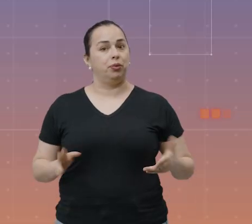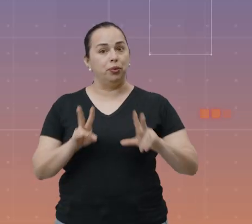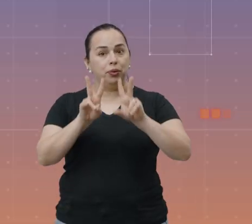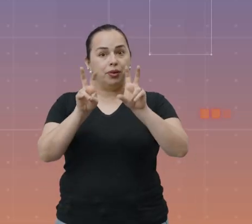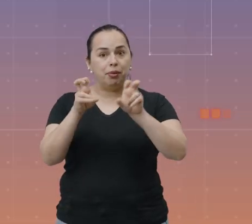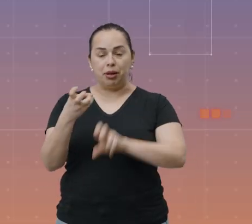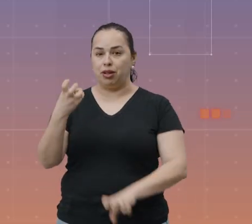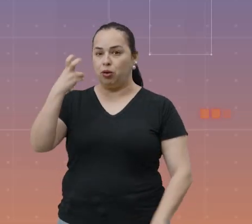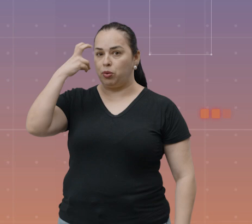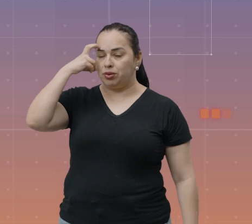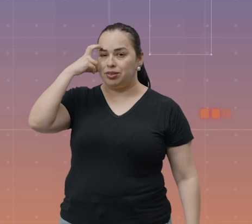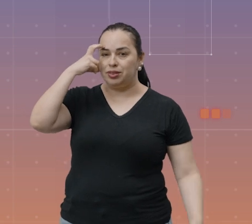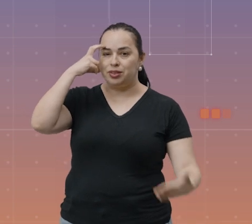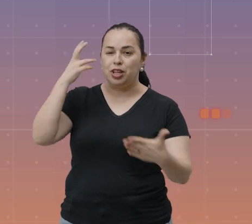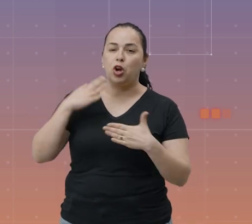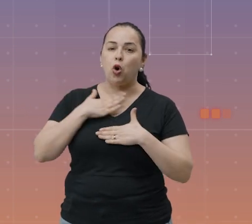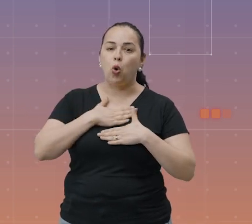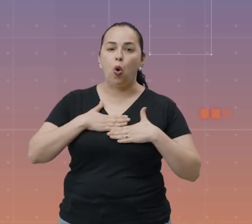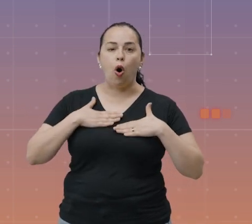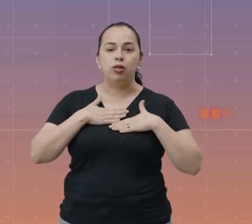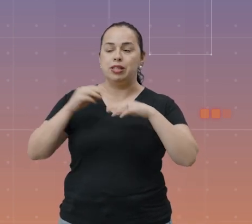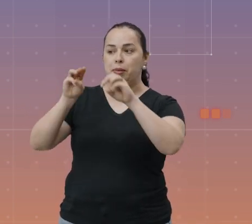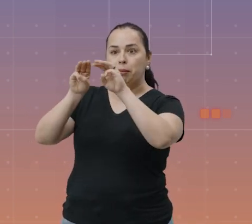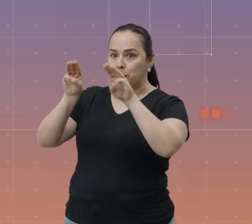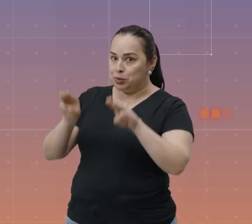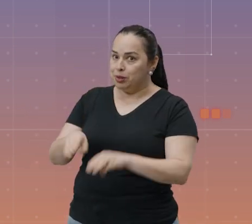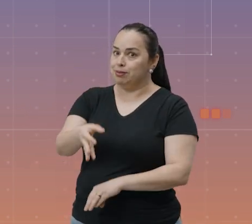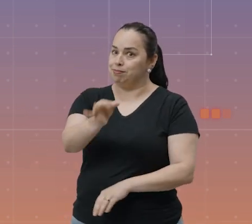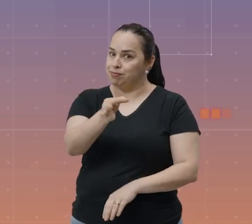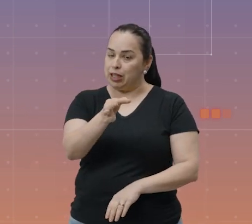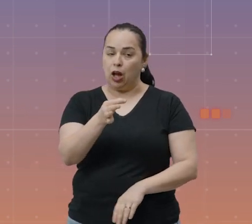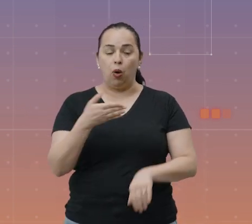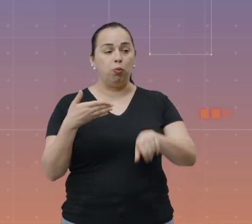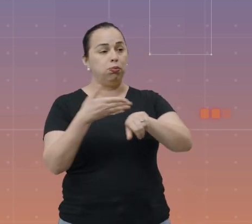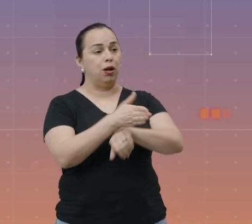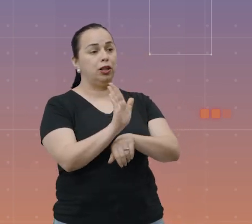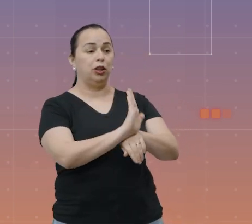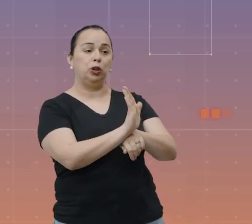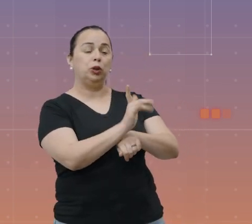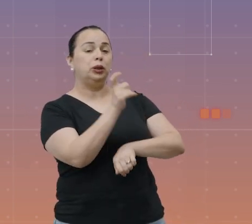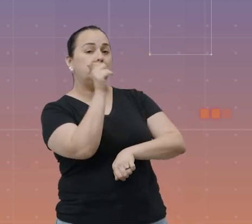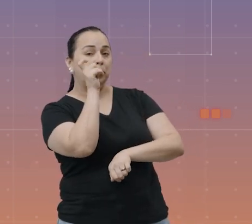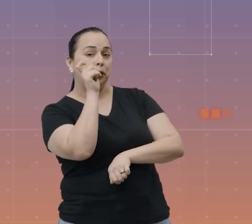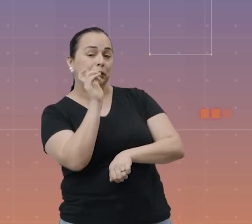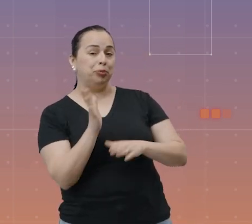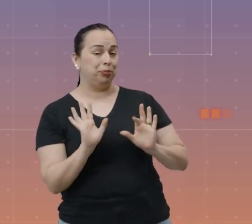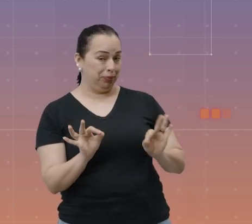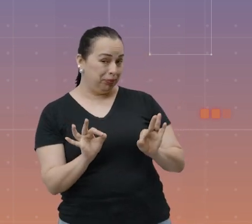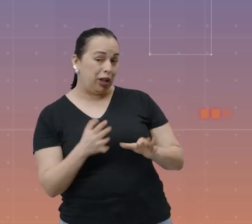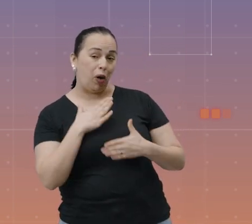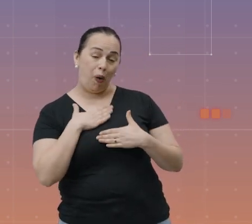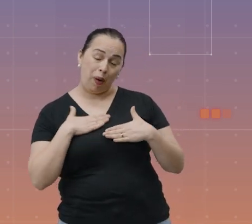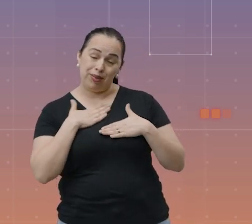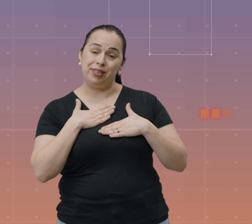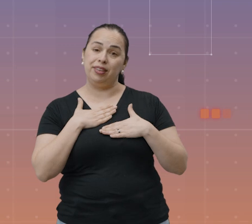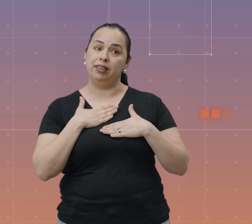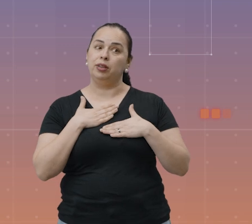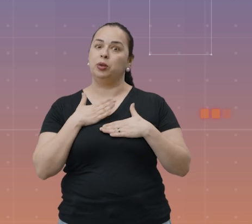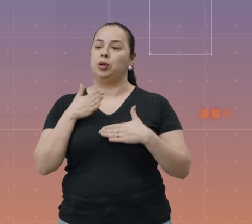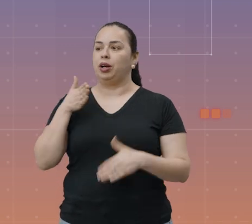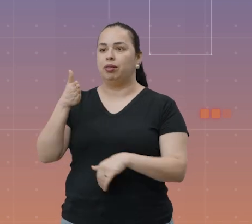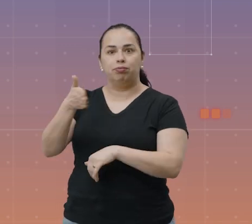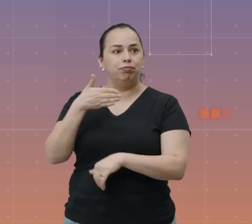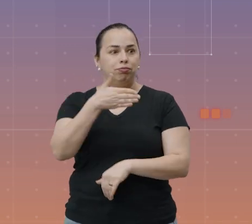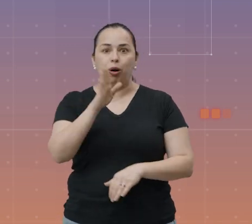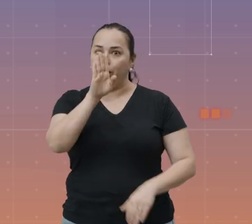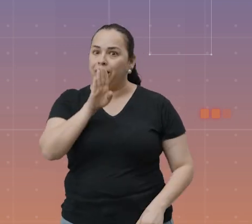E no tema da cultura, quem não gosta de um museu, né, gente? Ou de ir a um cineminha, assistir um filme, por exemplo. Se for